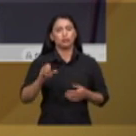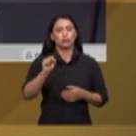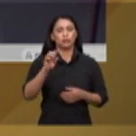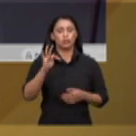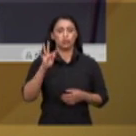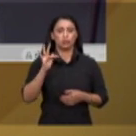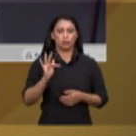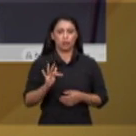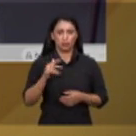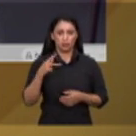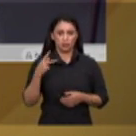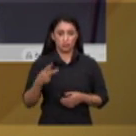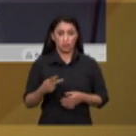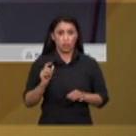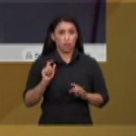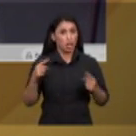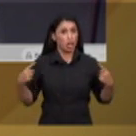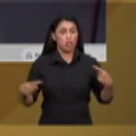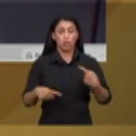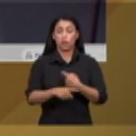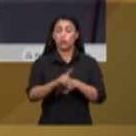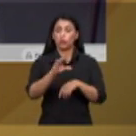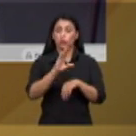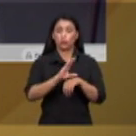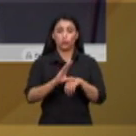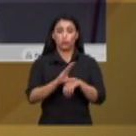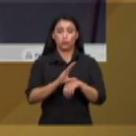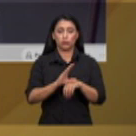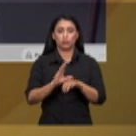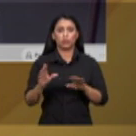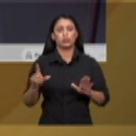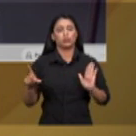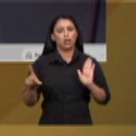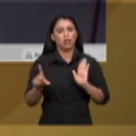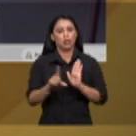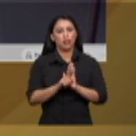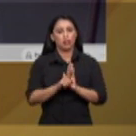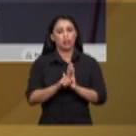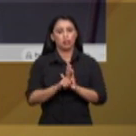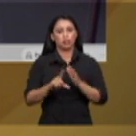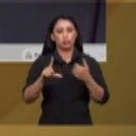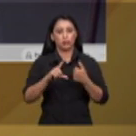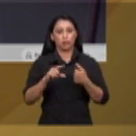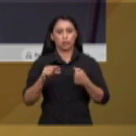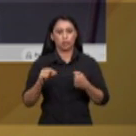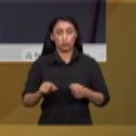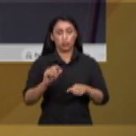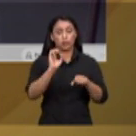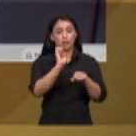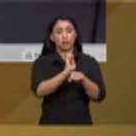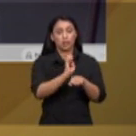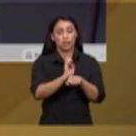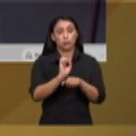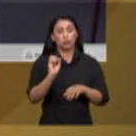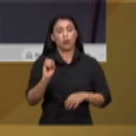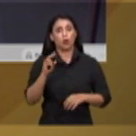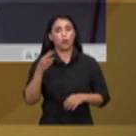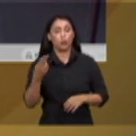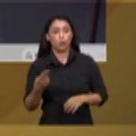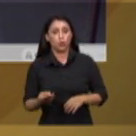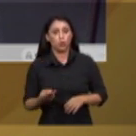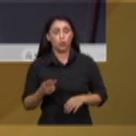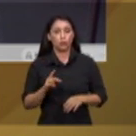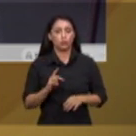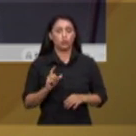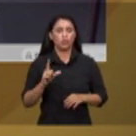qual é inconstitucional a lei ou ato normativo estadual ou distrital que disponha